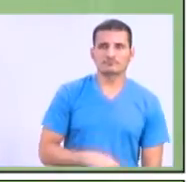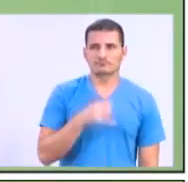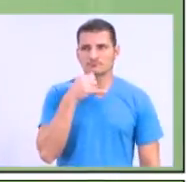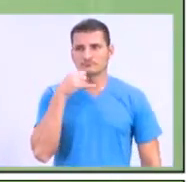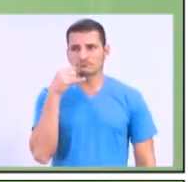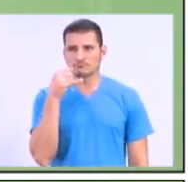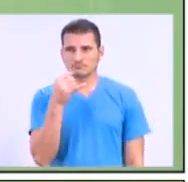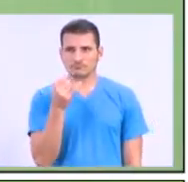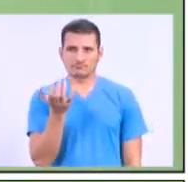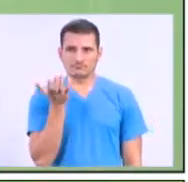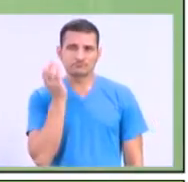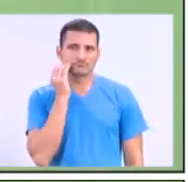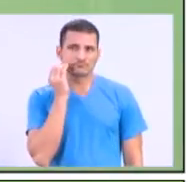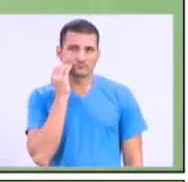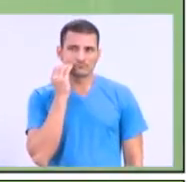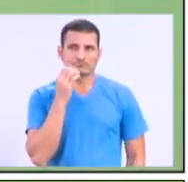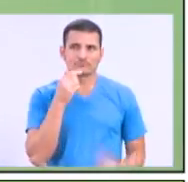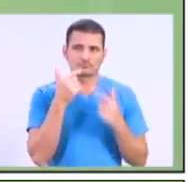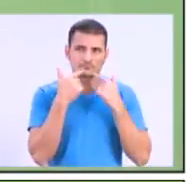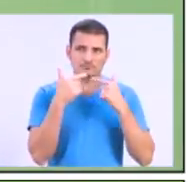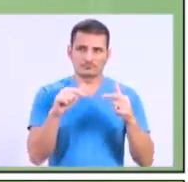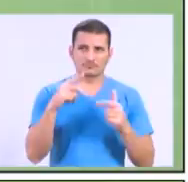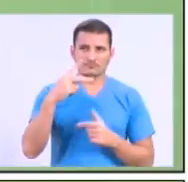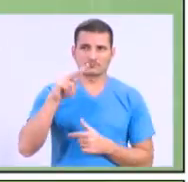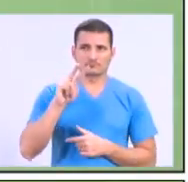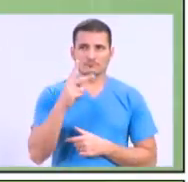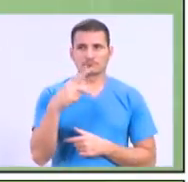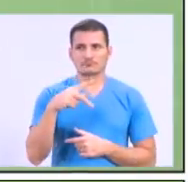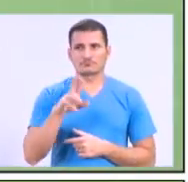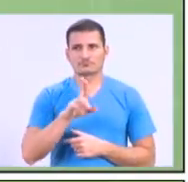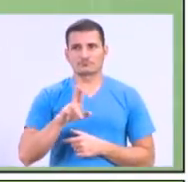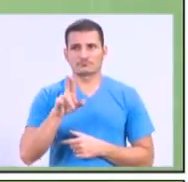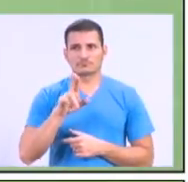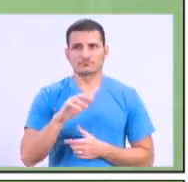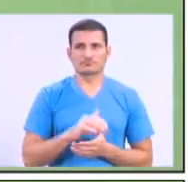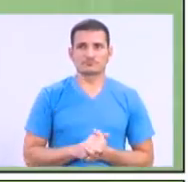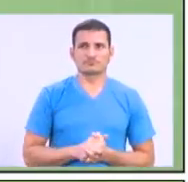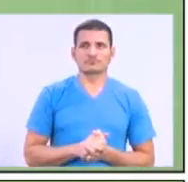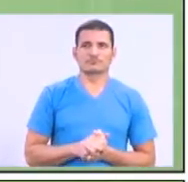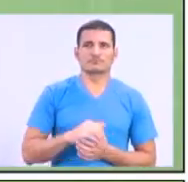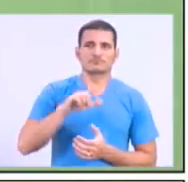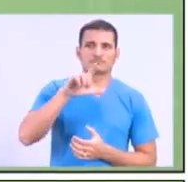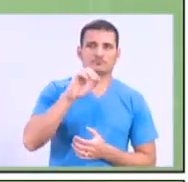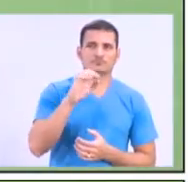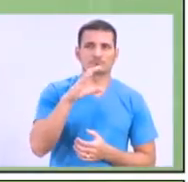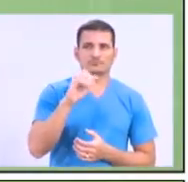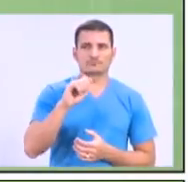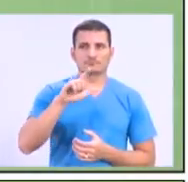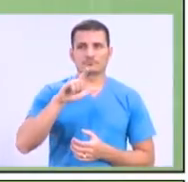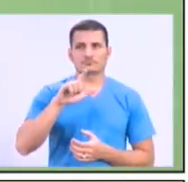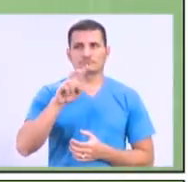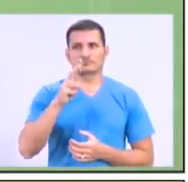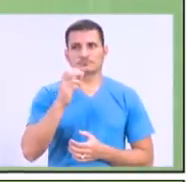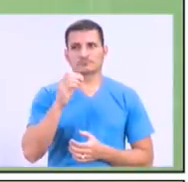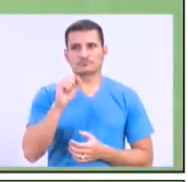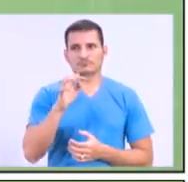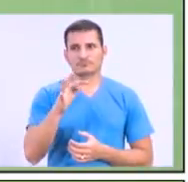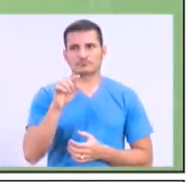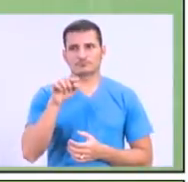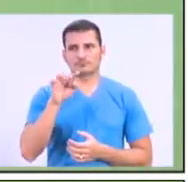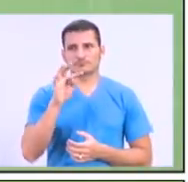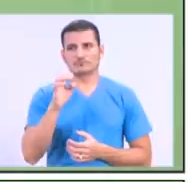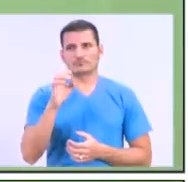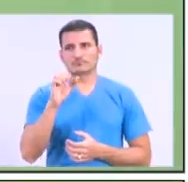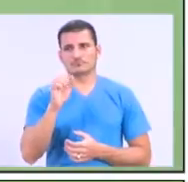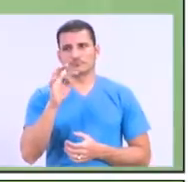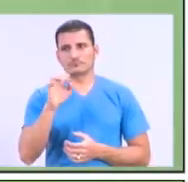algo da linguagem PHP, nós utilizamos o localhost /teste.php. Teste.php é o arquivo que a gente